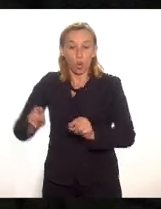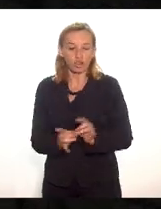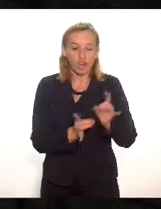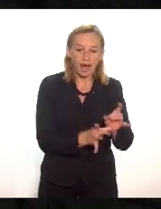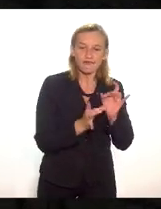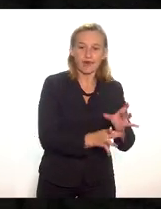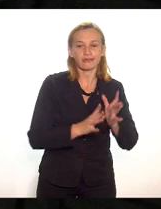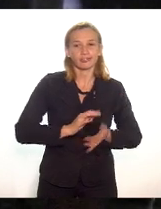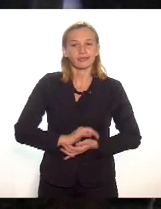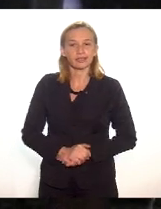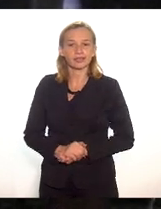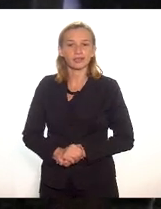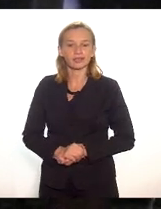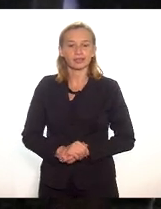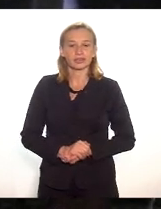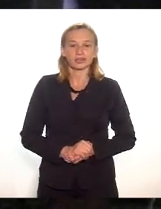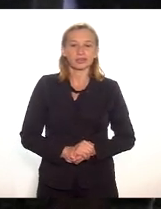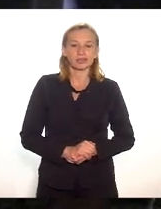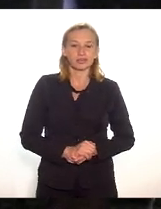privatização.